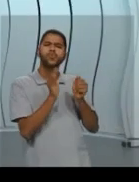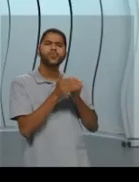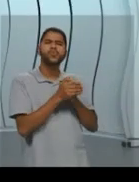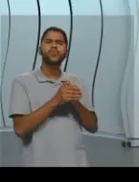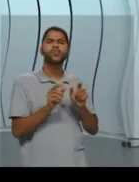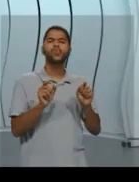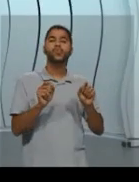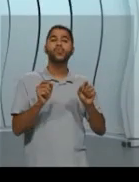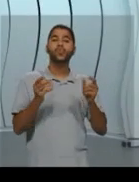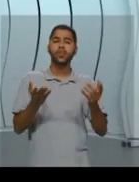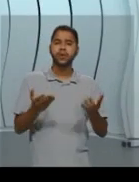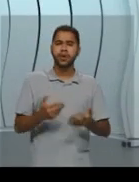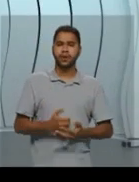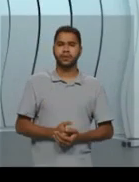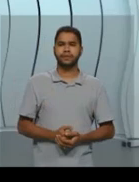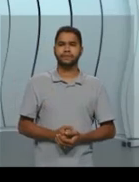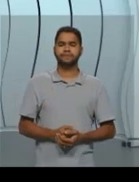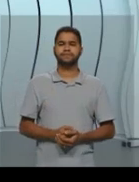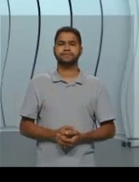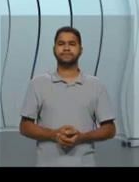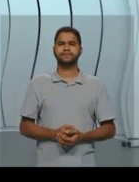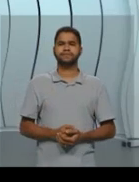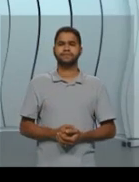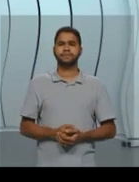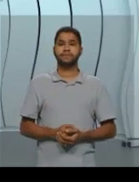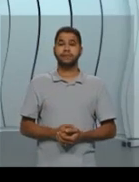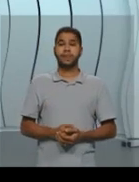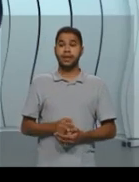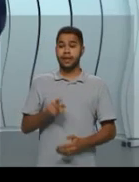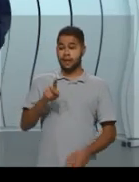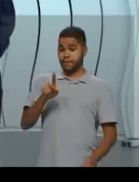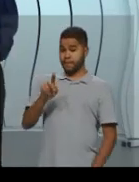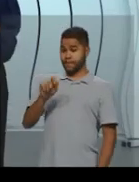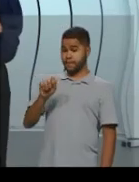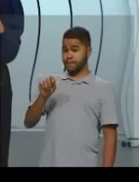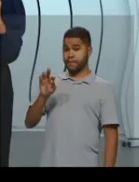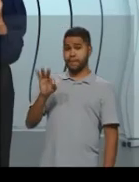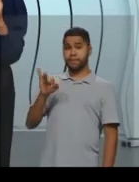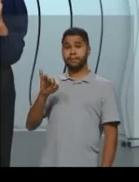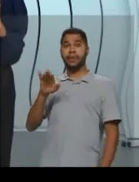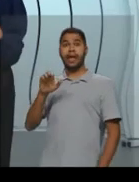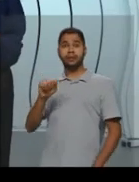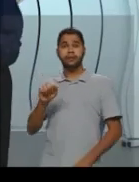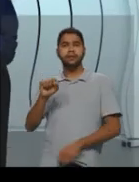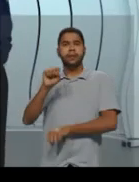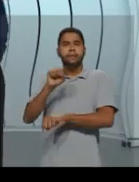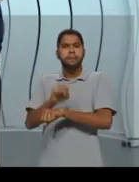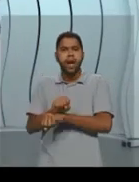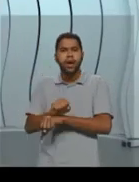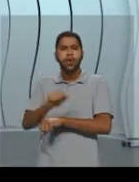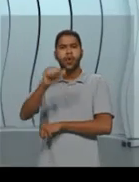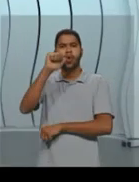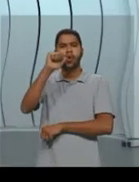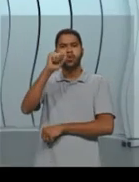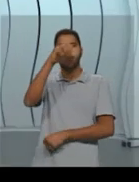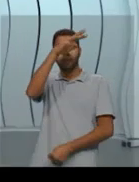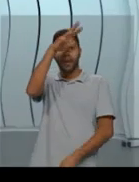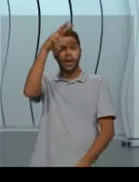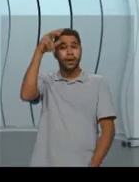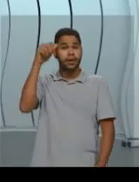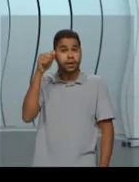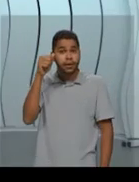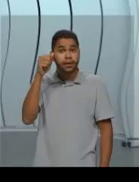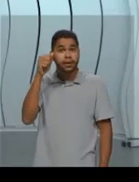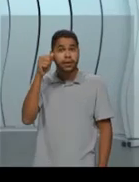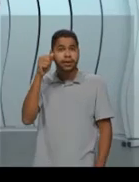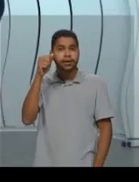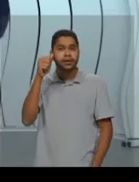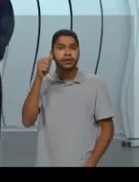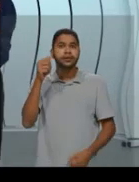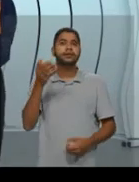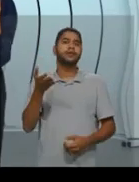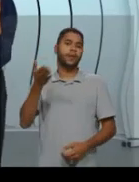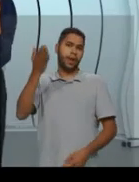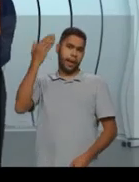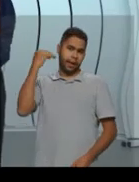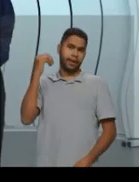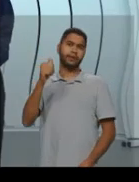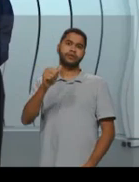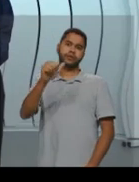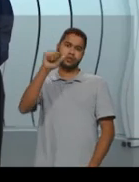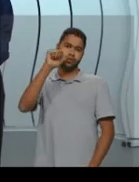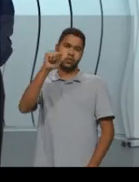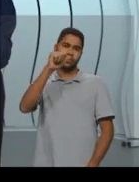subentendido? Olha só. Se Patrícia parou de tomar refrigerante, a Patrícia tomava refrigerante